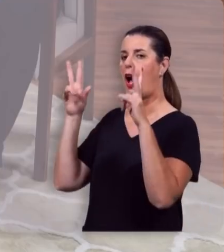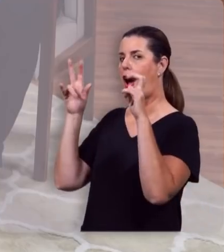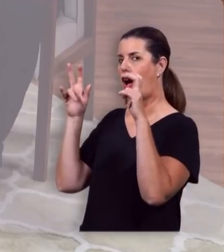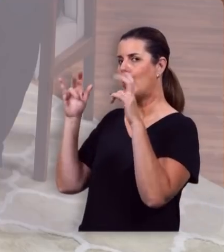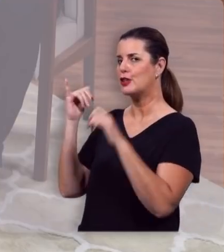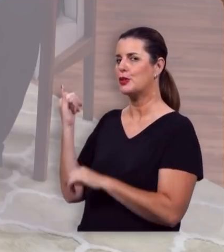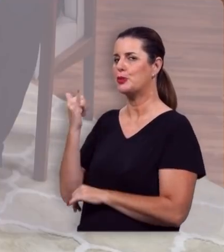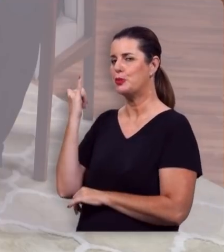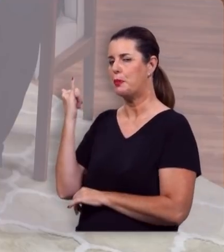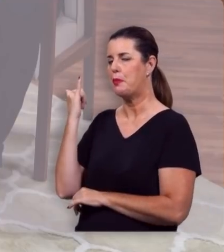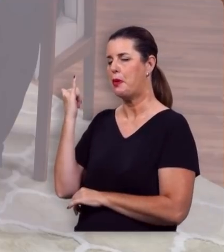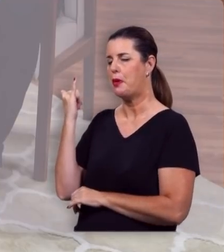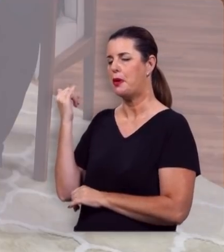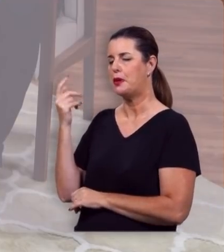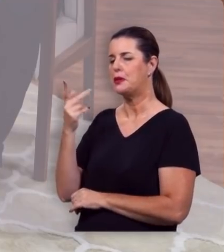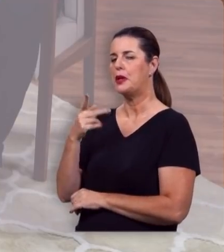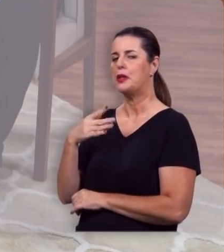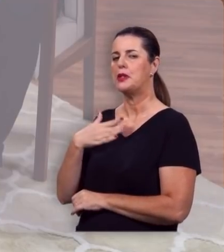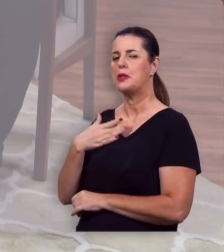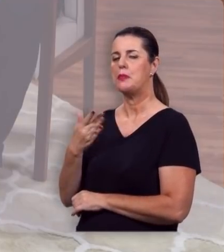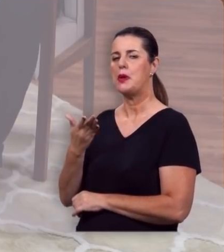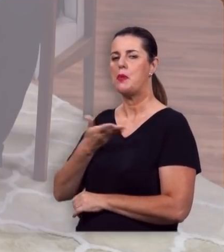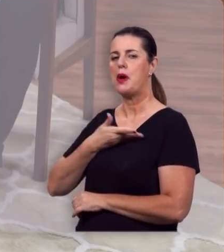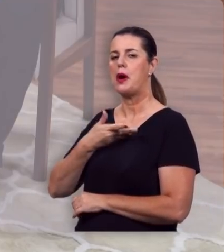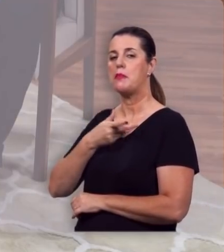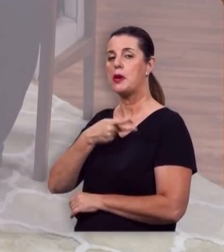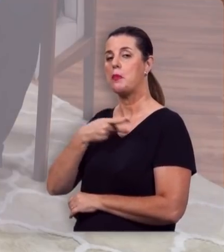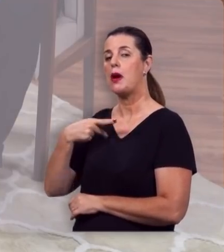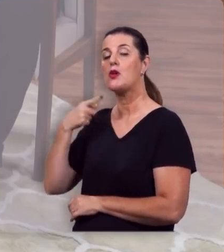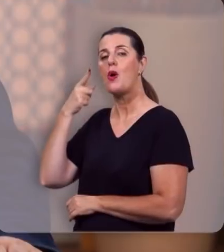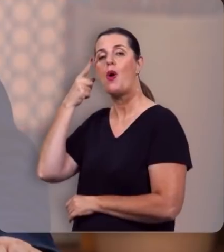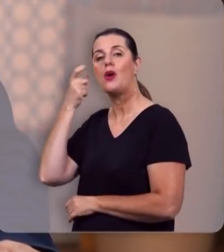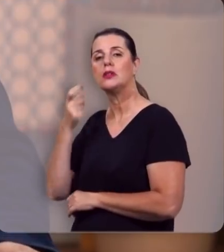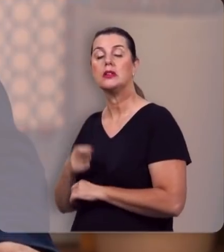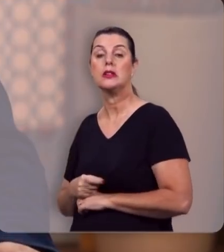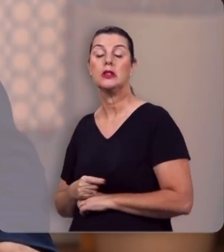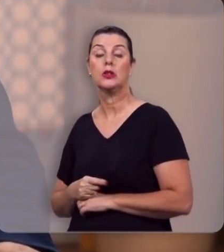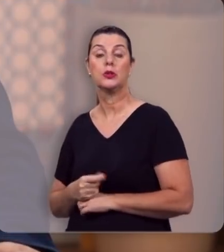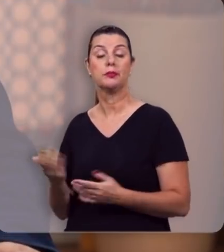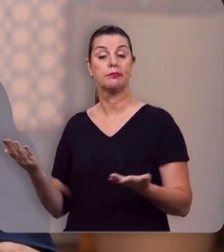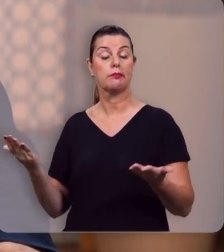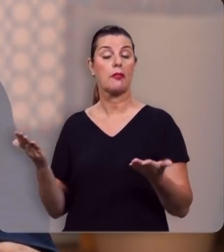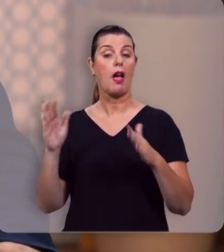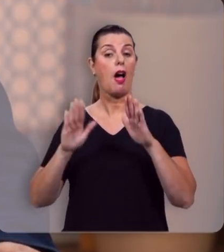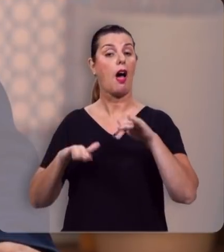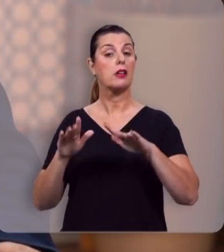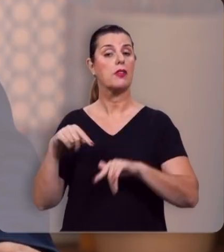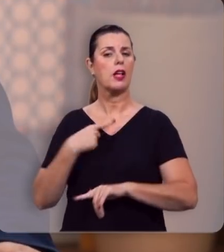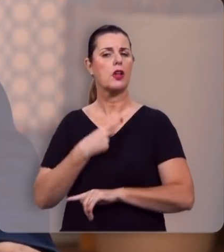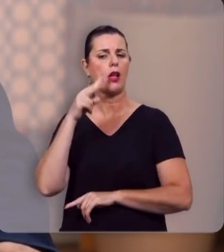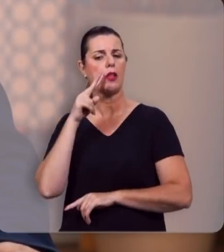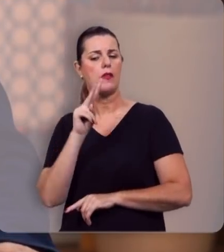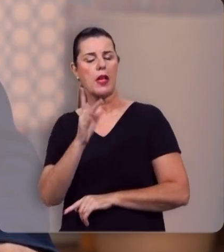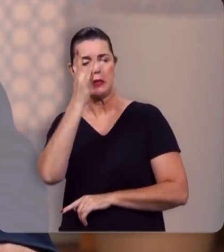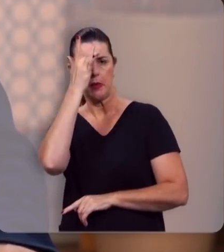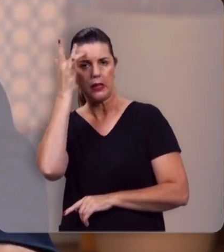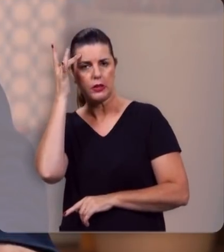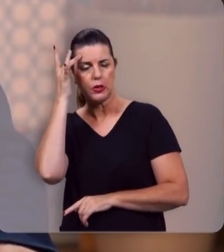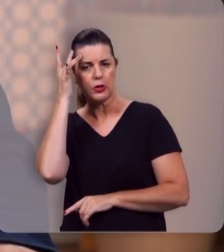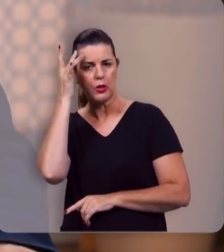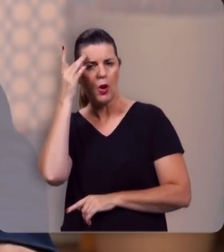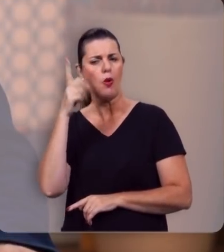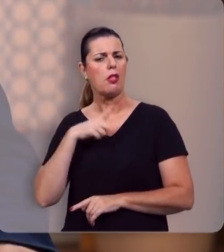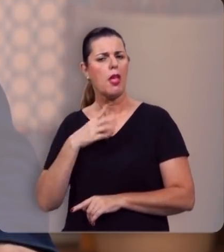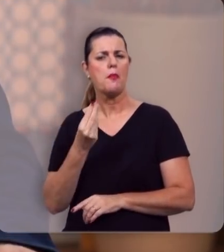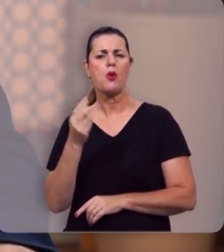assunto desafiador, meu querido Reverendo Rodrigo, porque muitas vezes nós vemos pessoas que têm